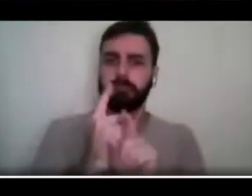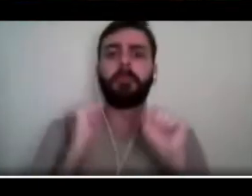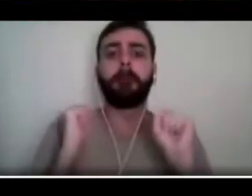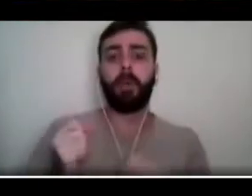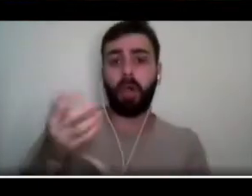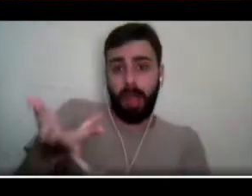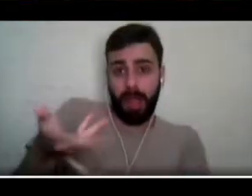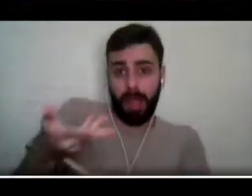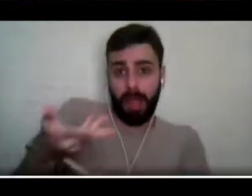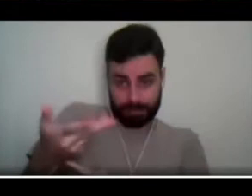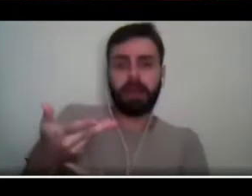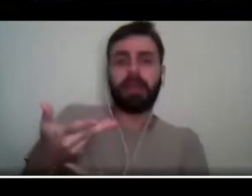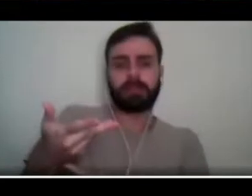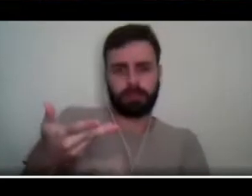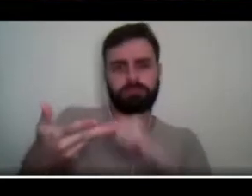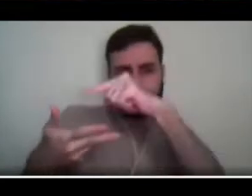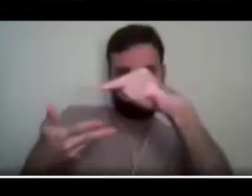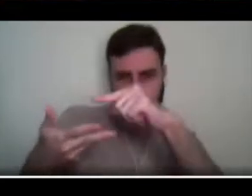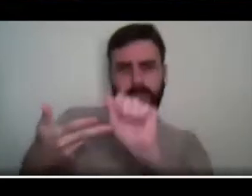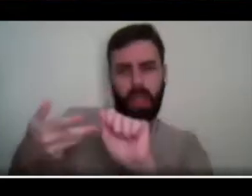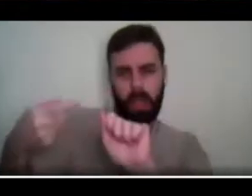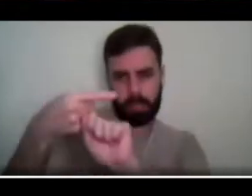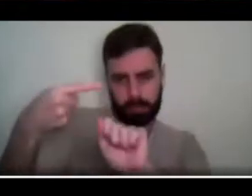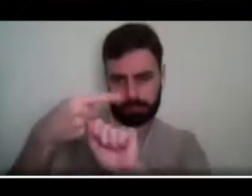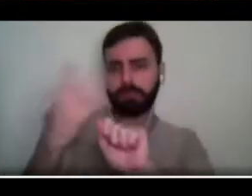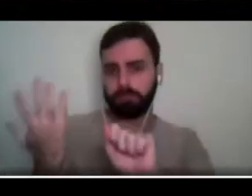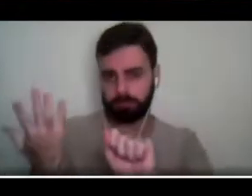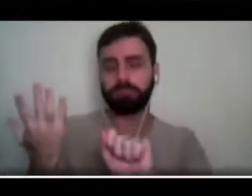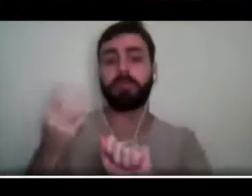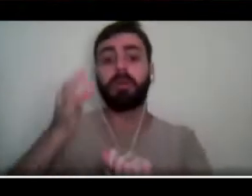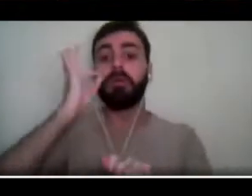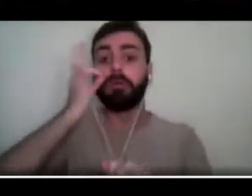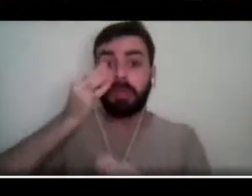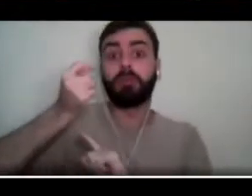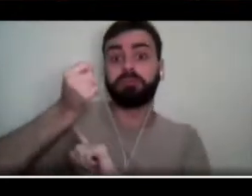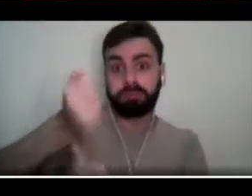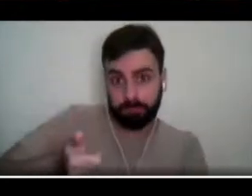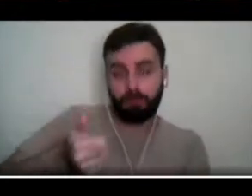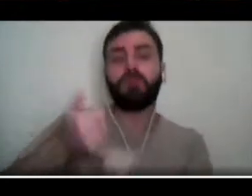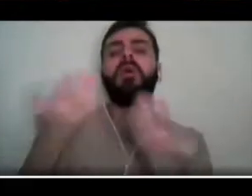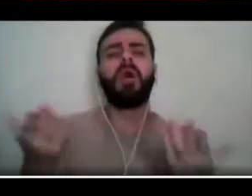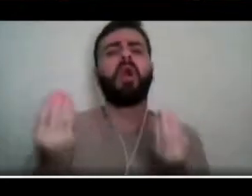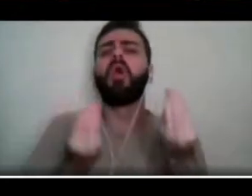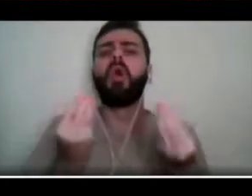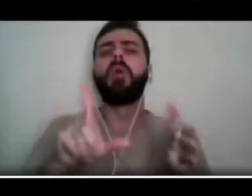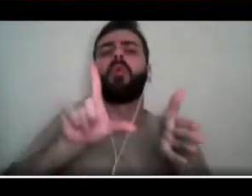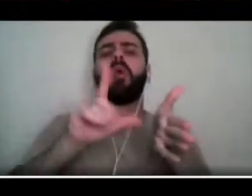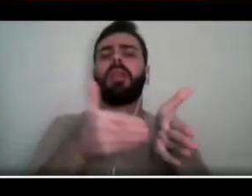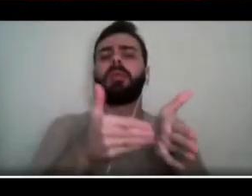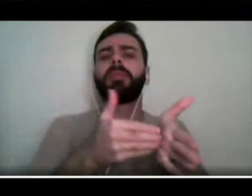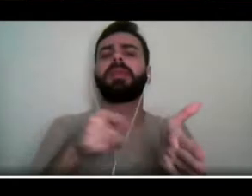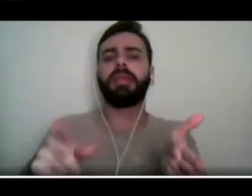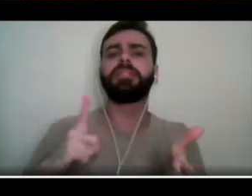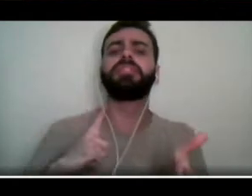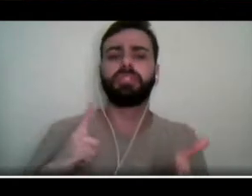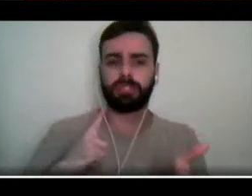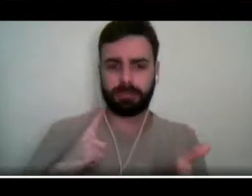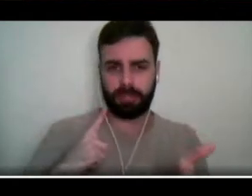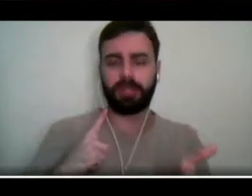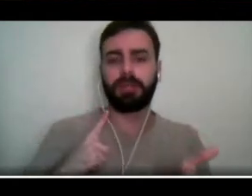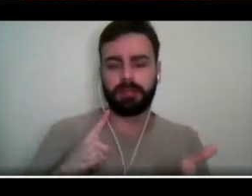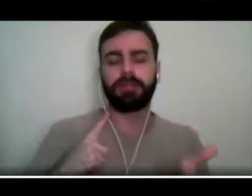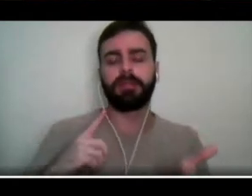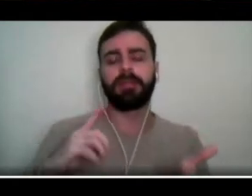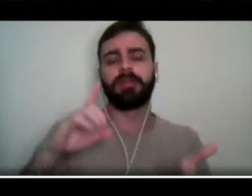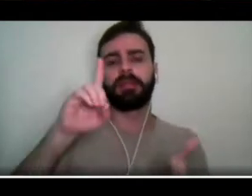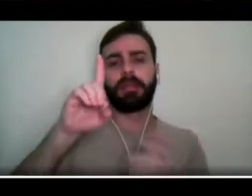aceleração instantânea ou simplesmente vetor aceleração como limite desse ΔV sobre ΔT, né?